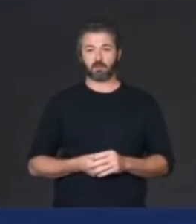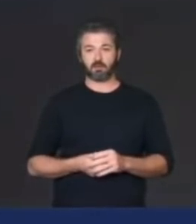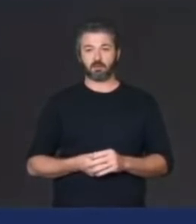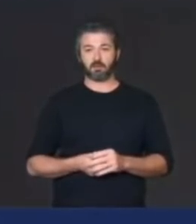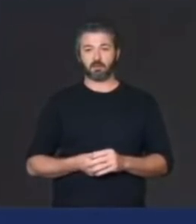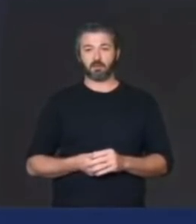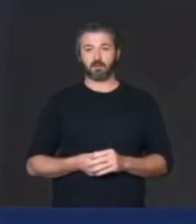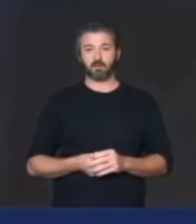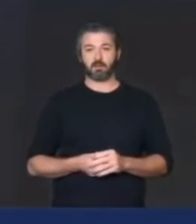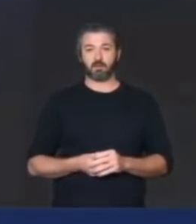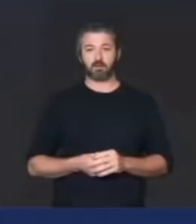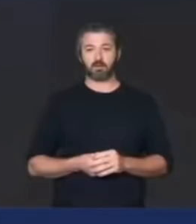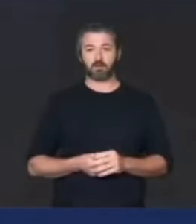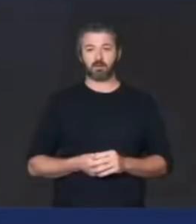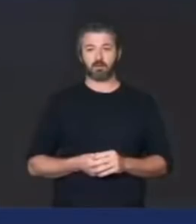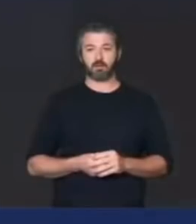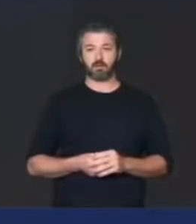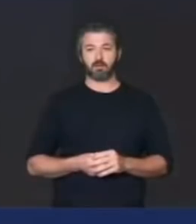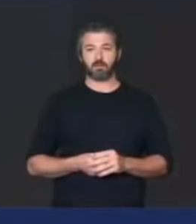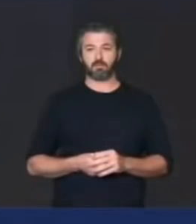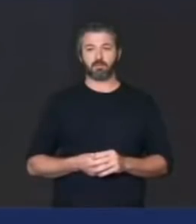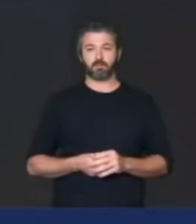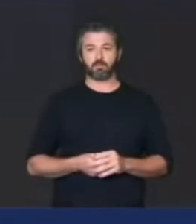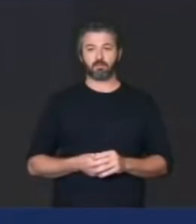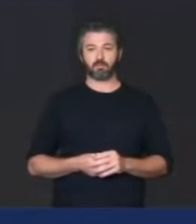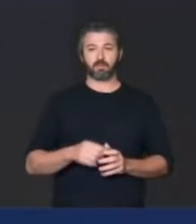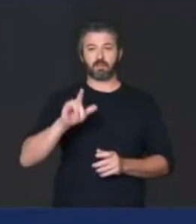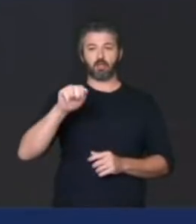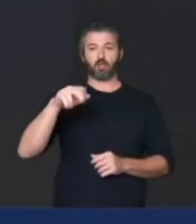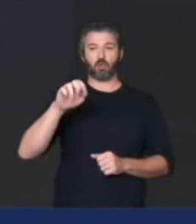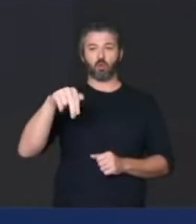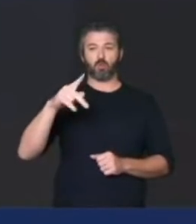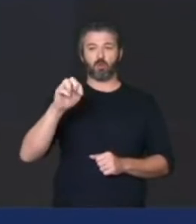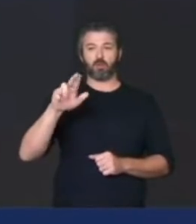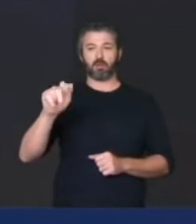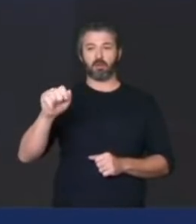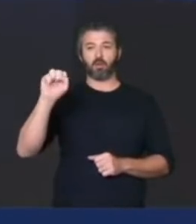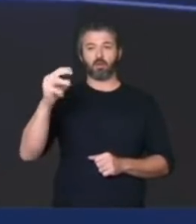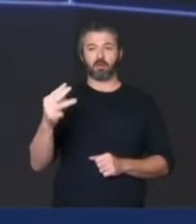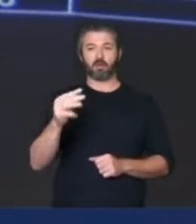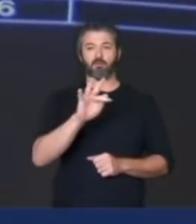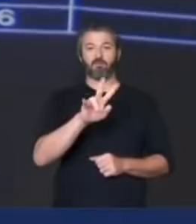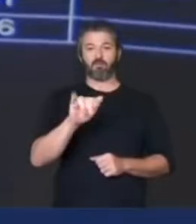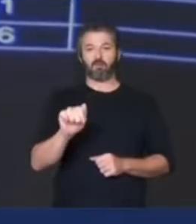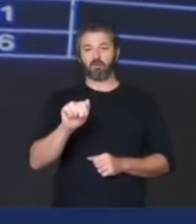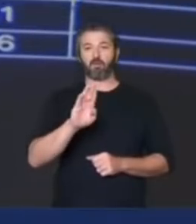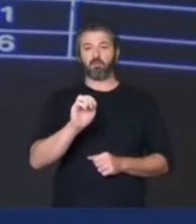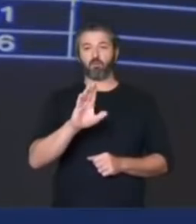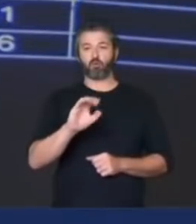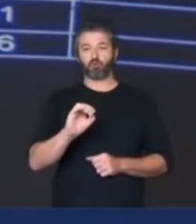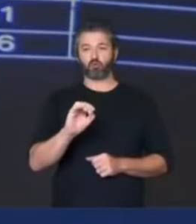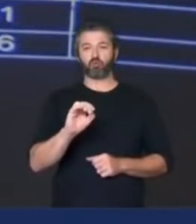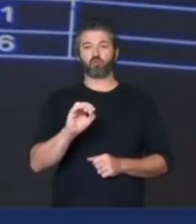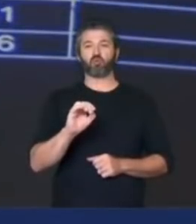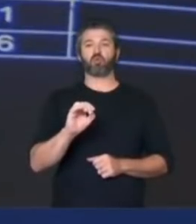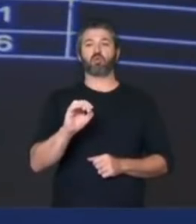232, deputado Lincoln Portela. 83, deputada Flávia Arruda.